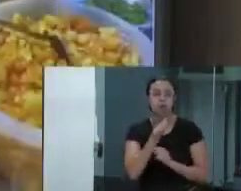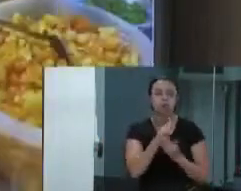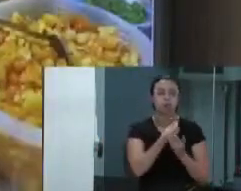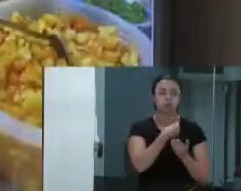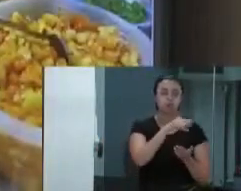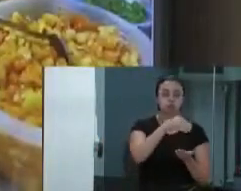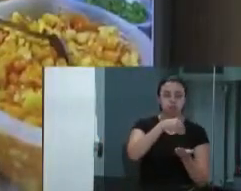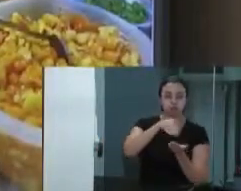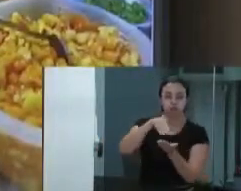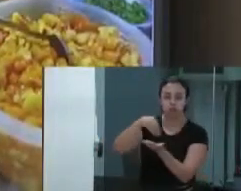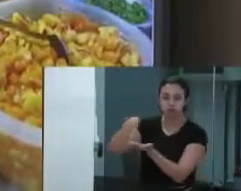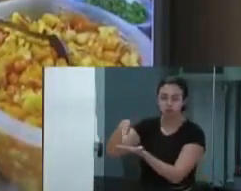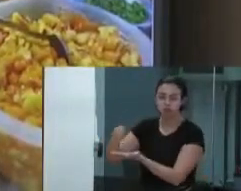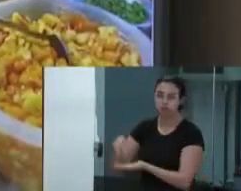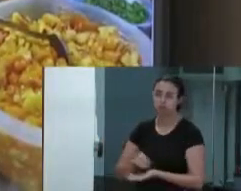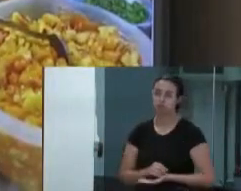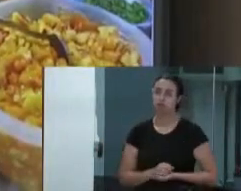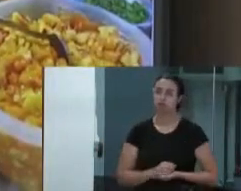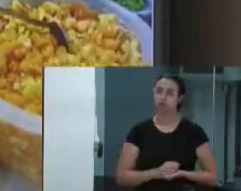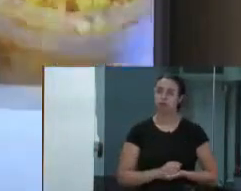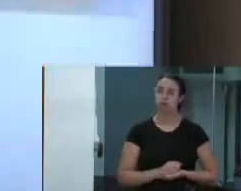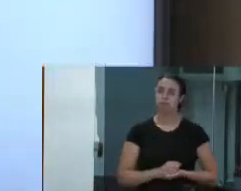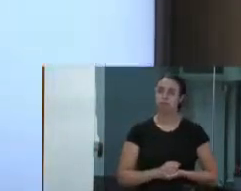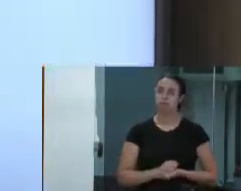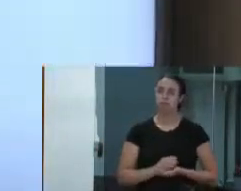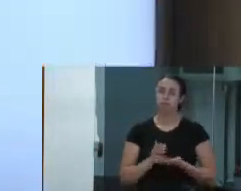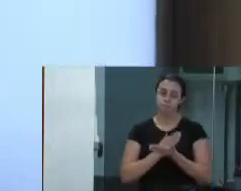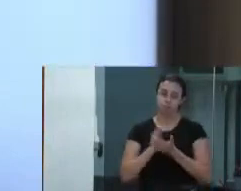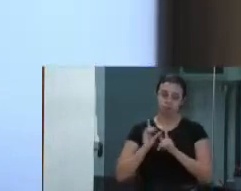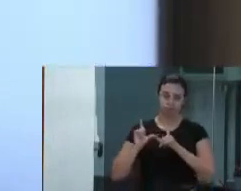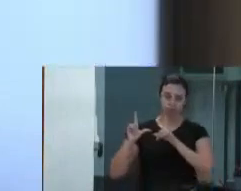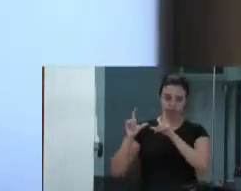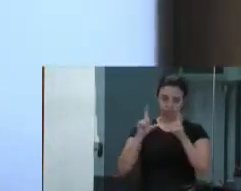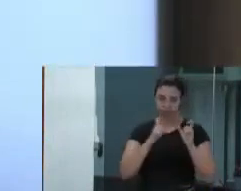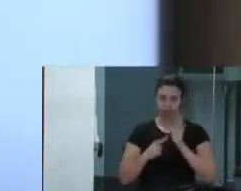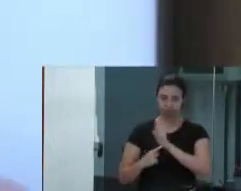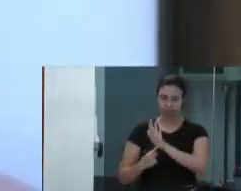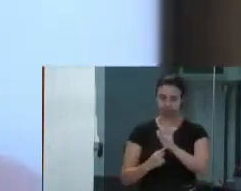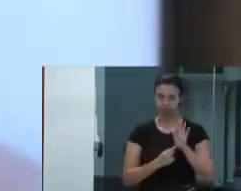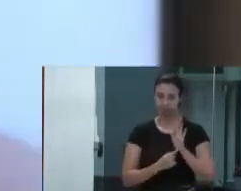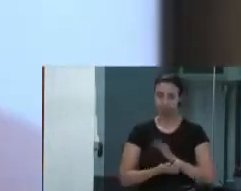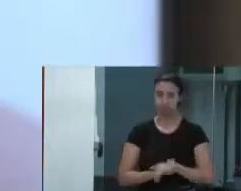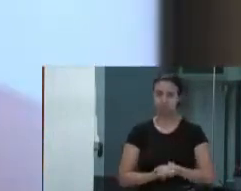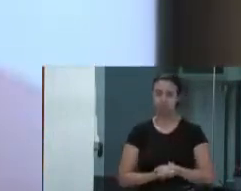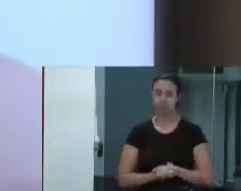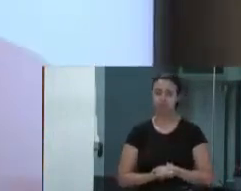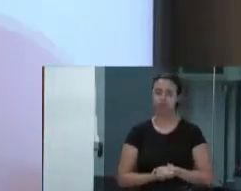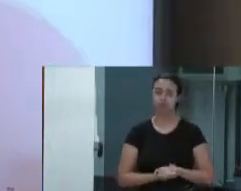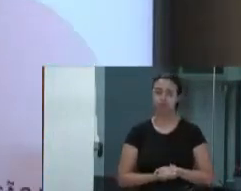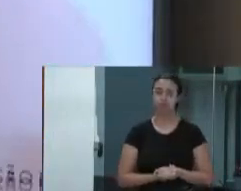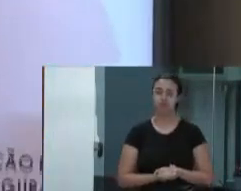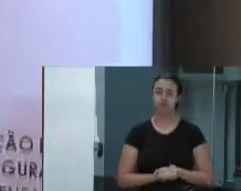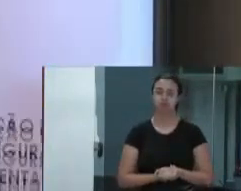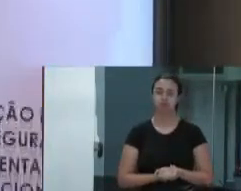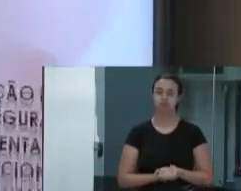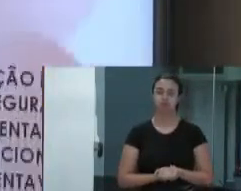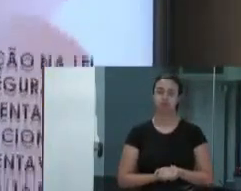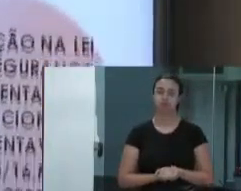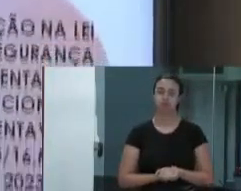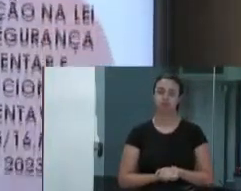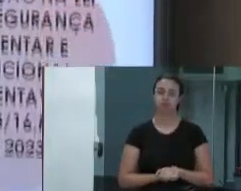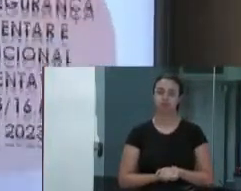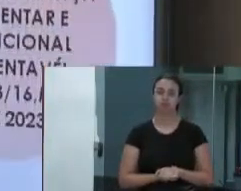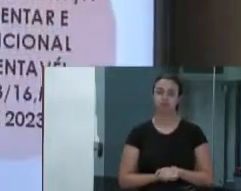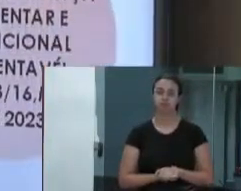convivência. Então, um pouco dos registros. Se eu estiver falando muito rápido, gente,